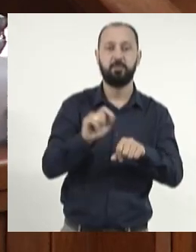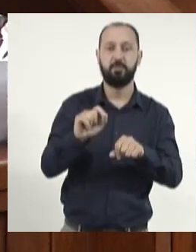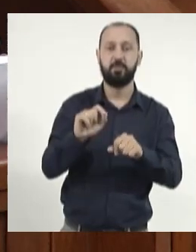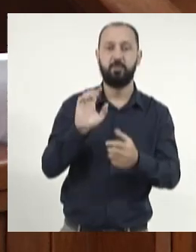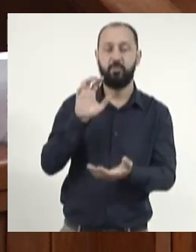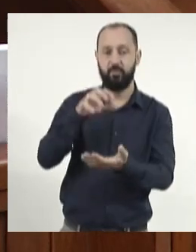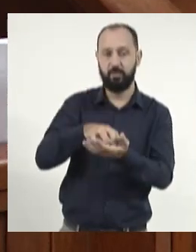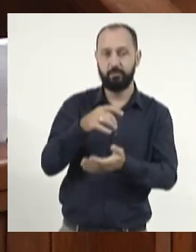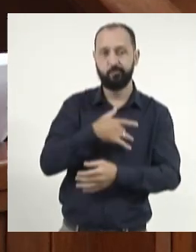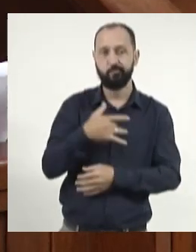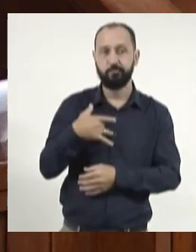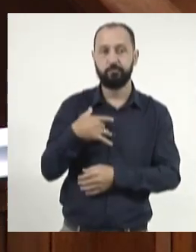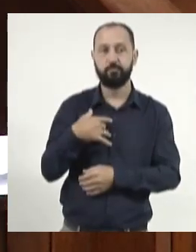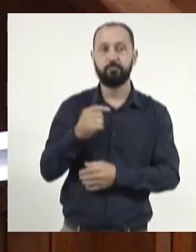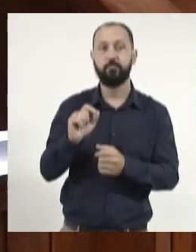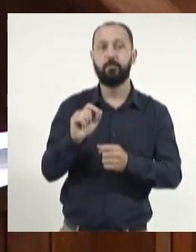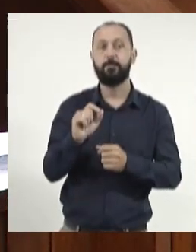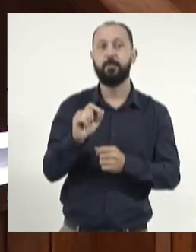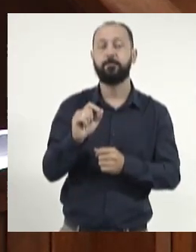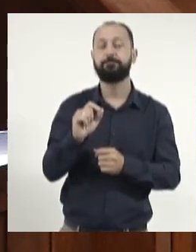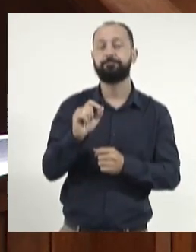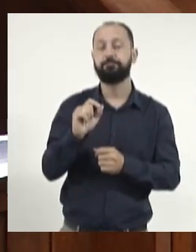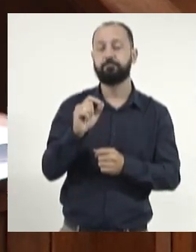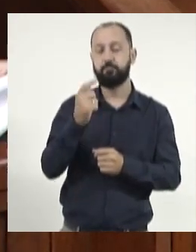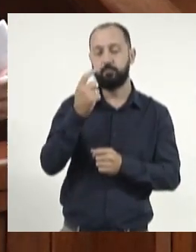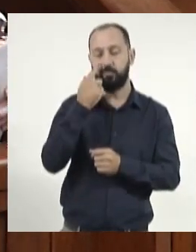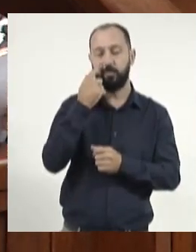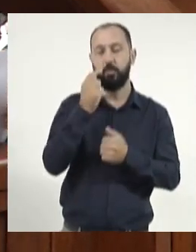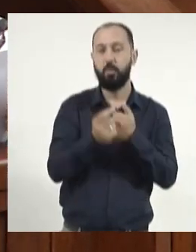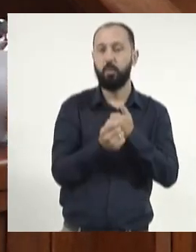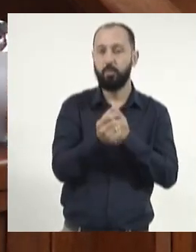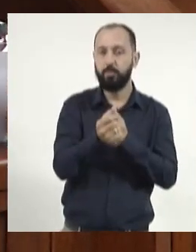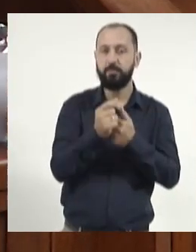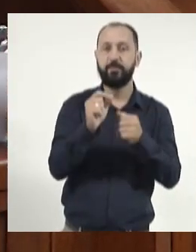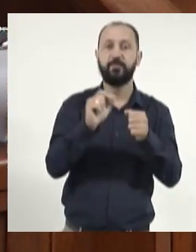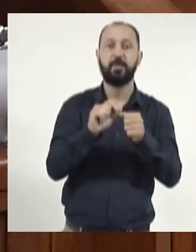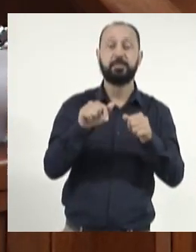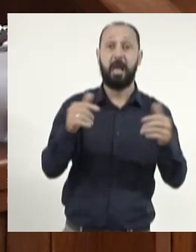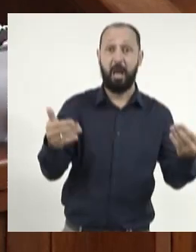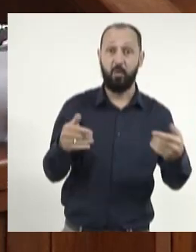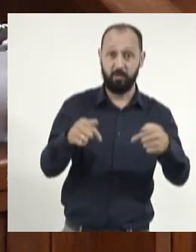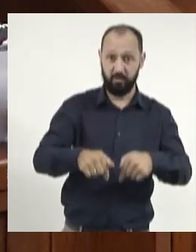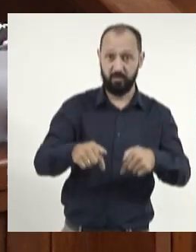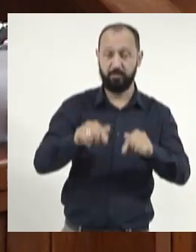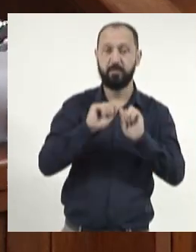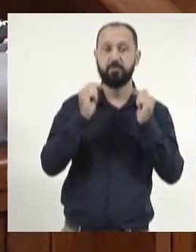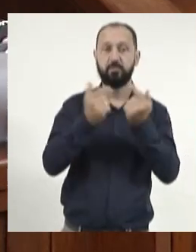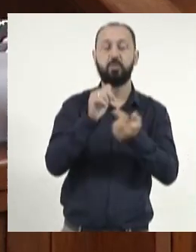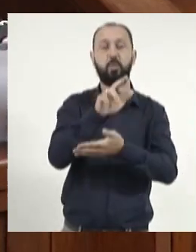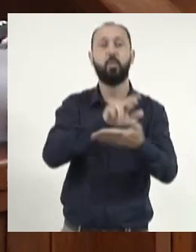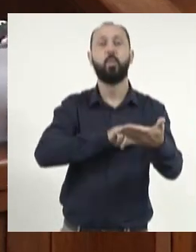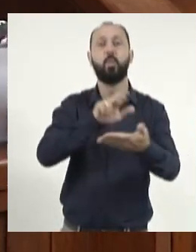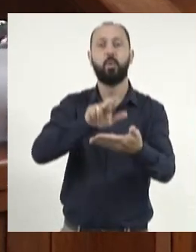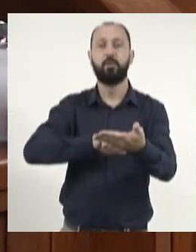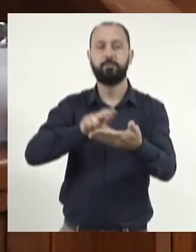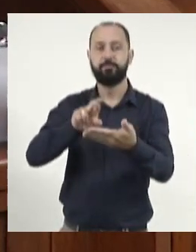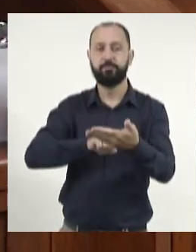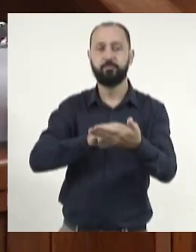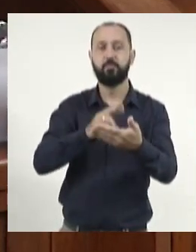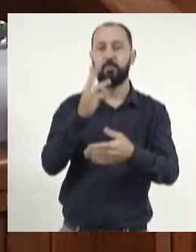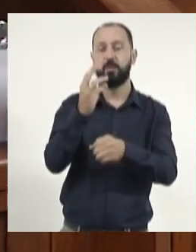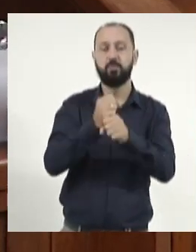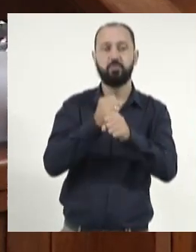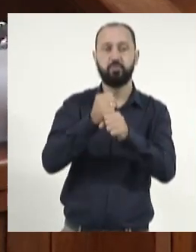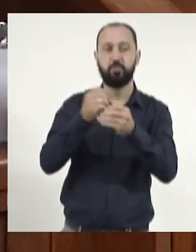Funsaúde. É imperioso que o Tribunal de Contas de Mato Grosso do Sul encaminhe para esta Casa de Lei os relatórios dos